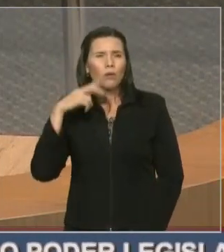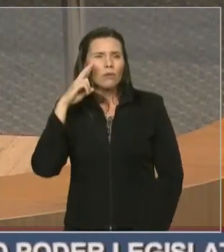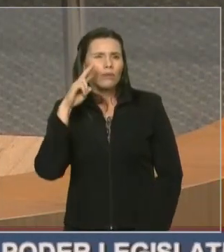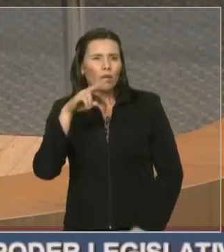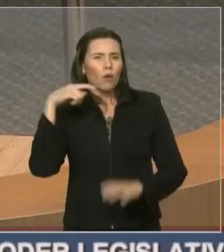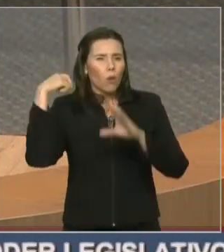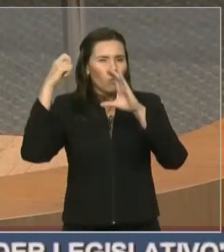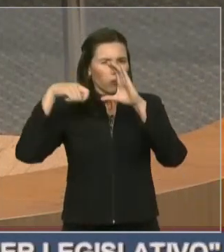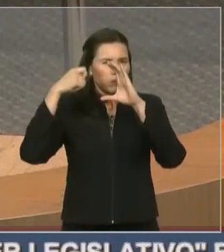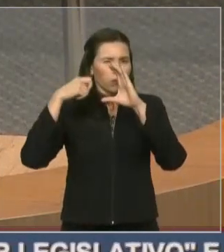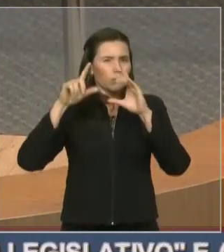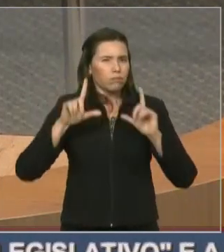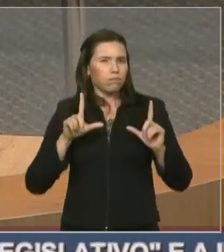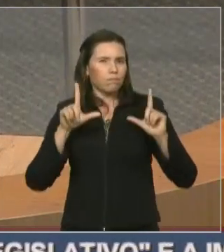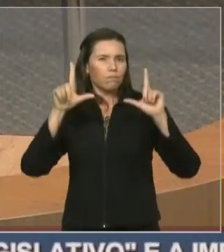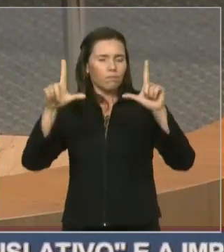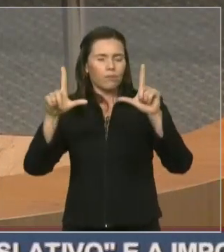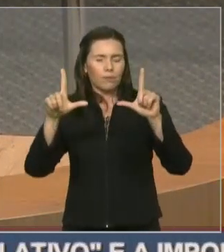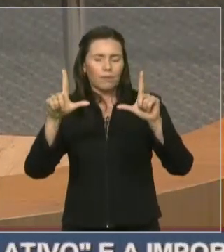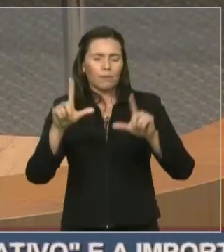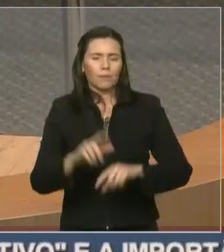documentários de